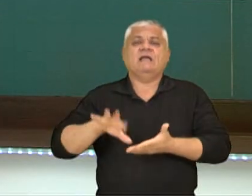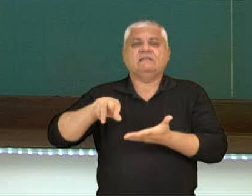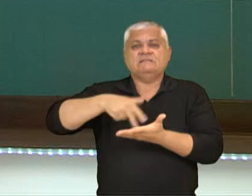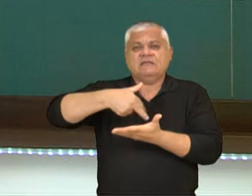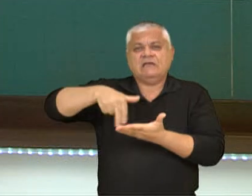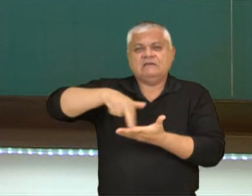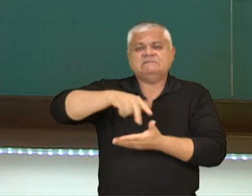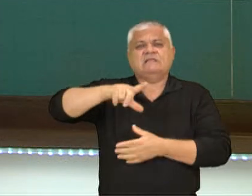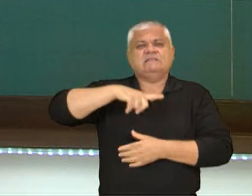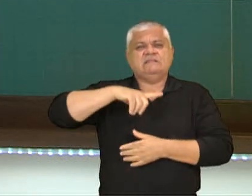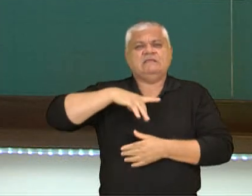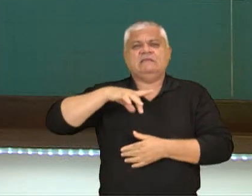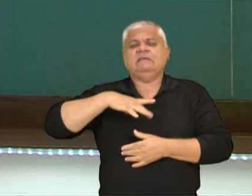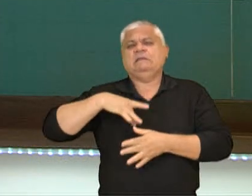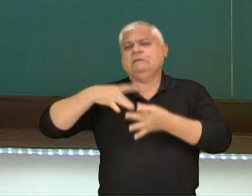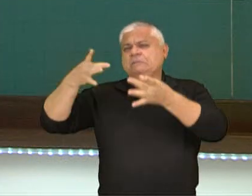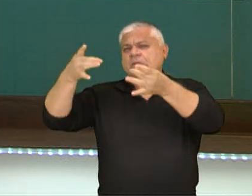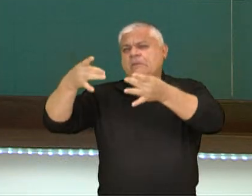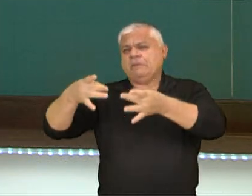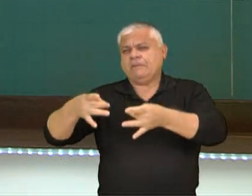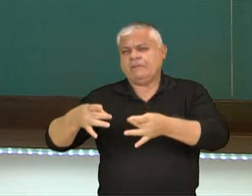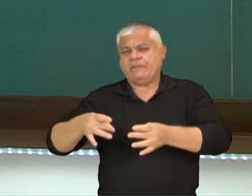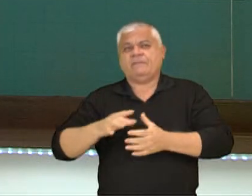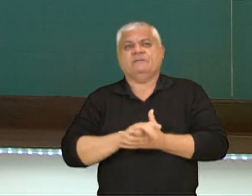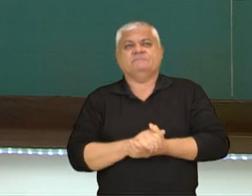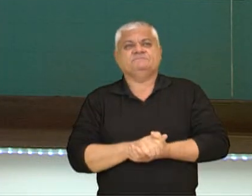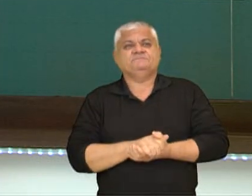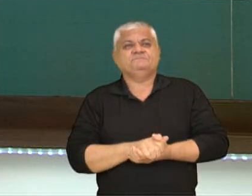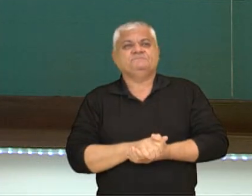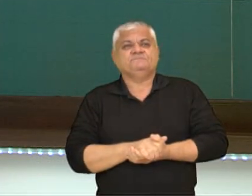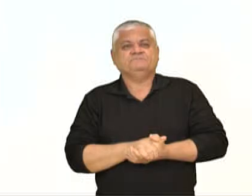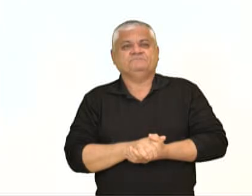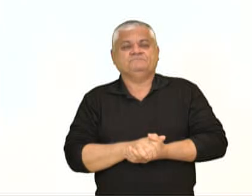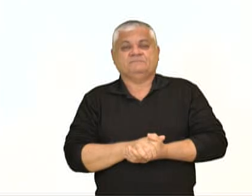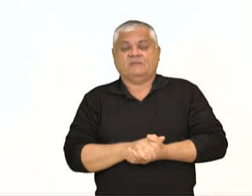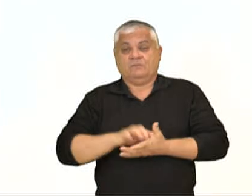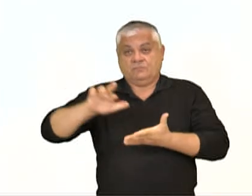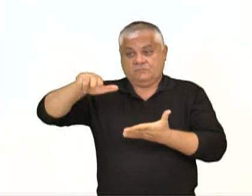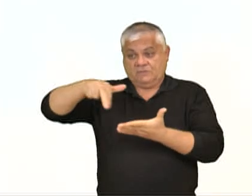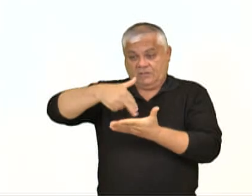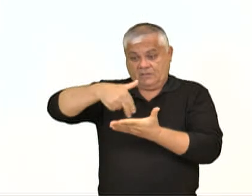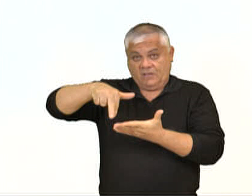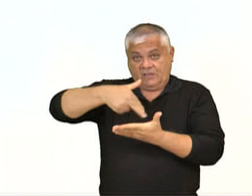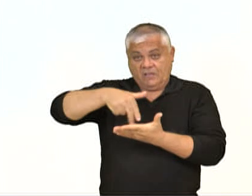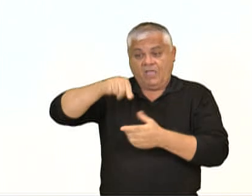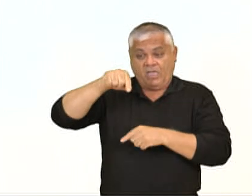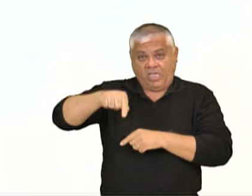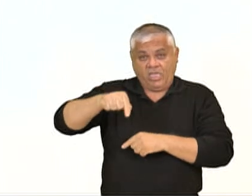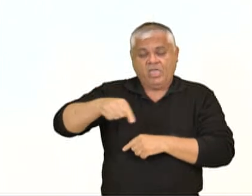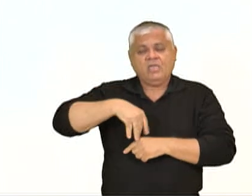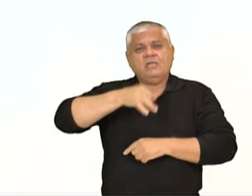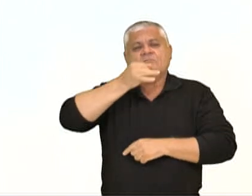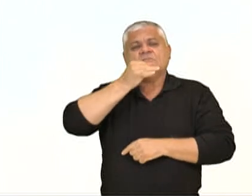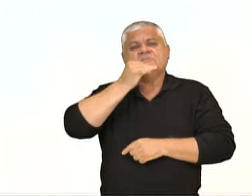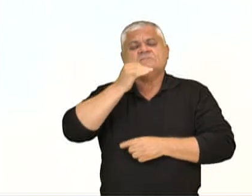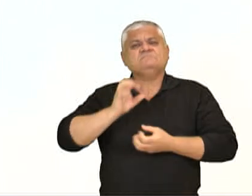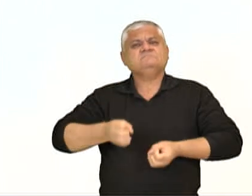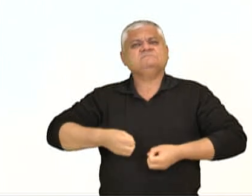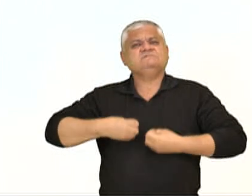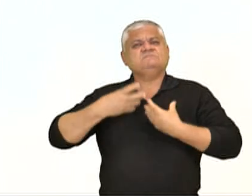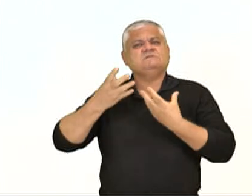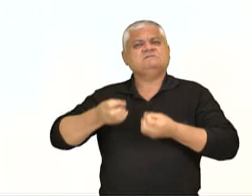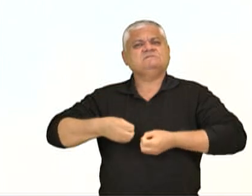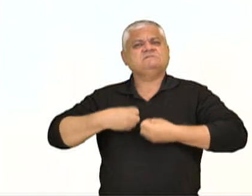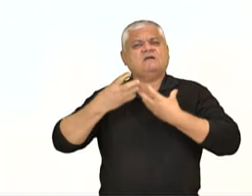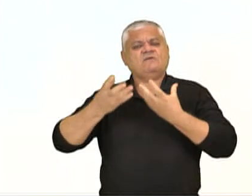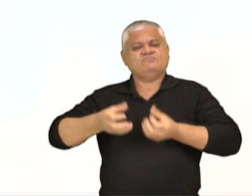existem várias definições, só que a gente vai ver essa aqui. Dança. A dança é o meio de expressão. O que é expressão? É